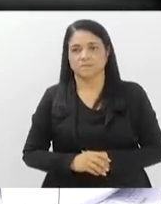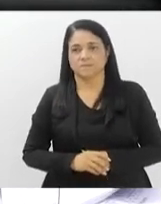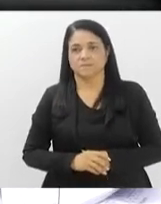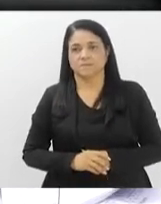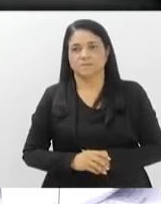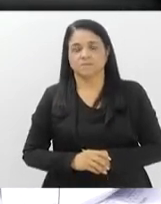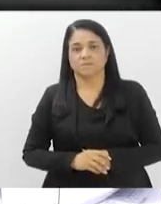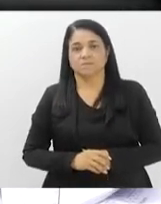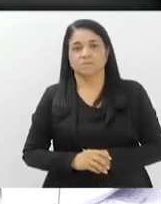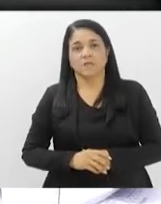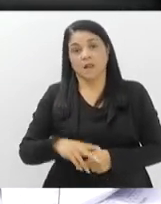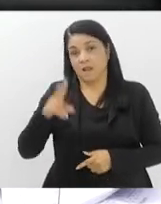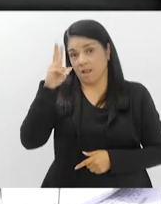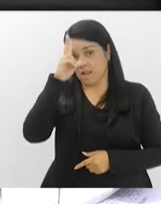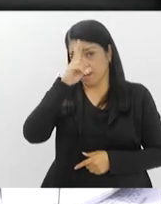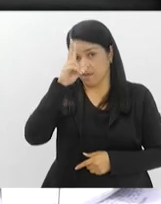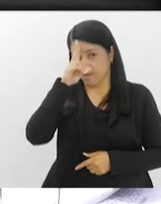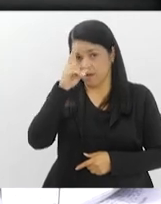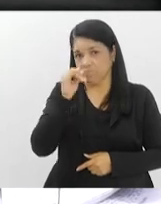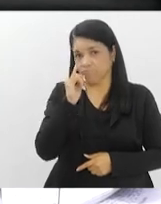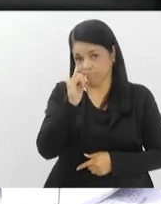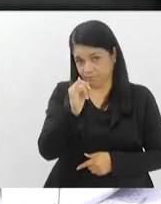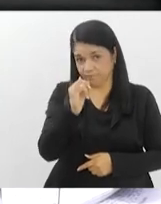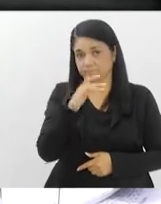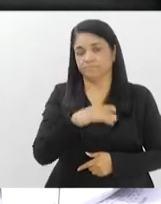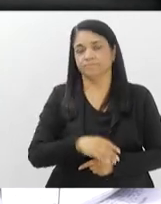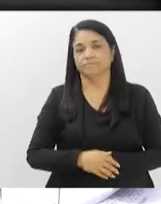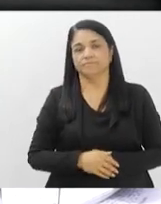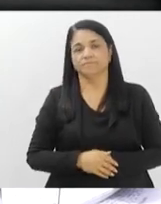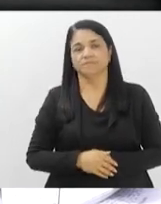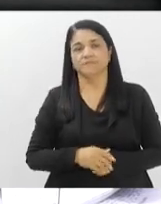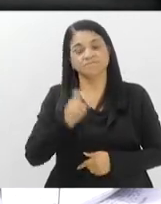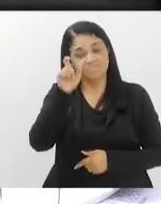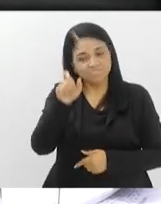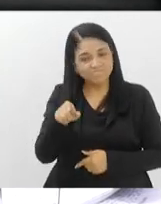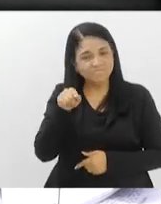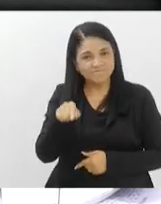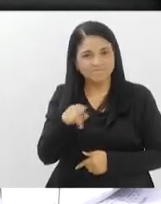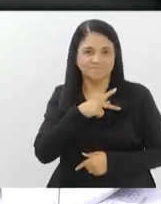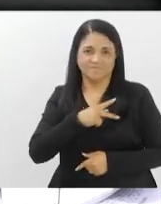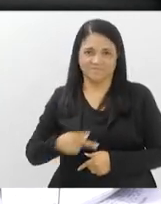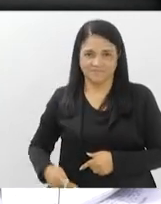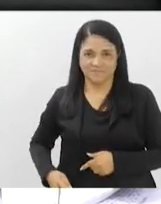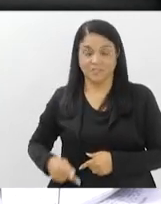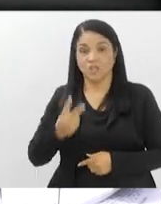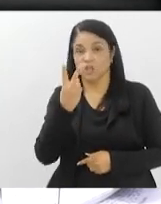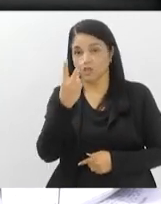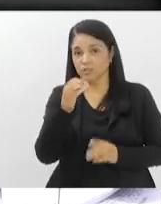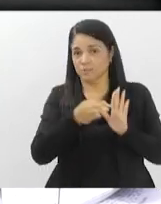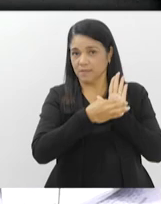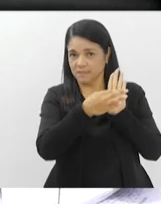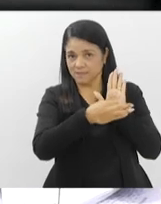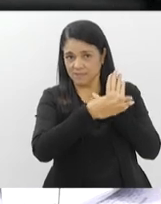eu queria lembrar a Vossa Excelência que Vossa Excelência tem que dar dois pareceres.